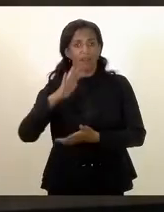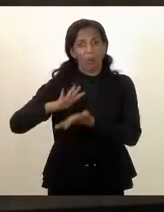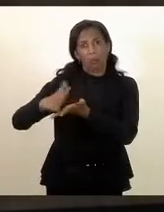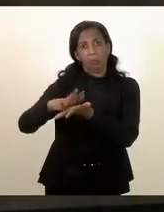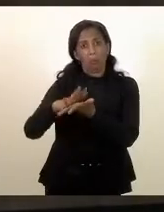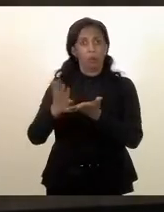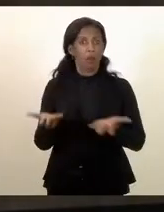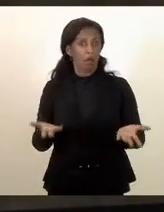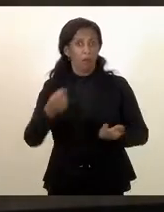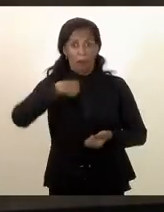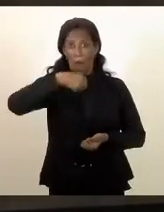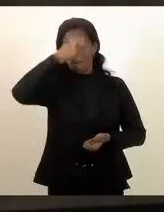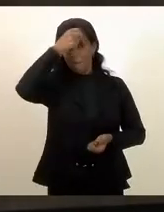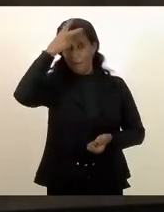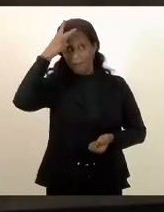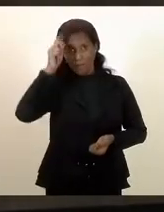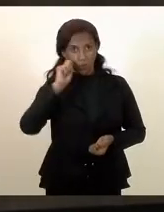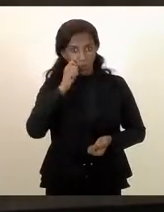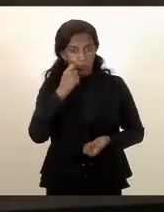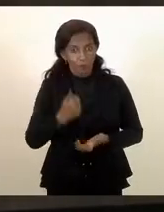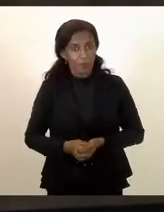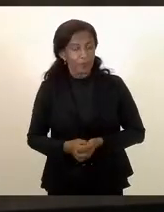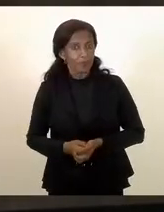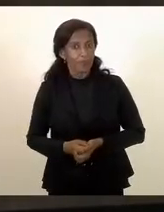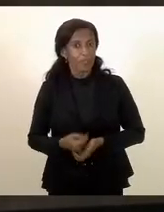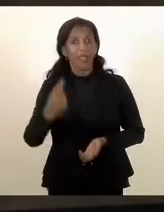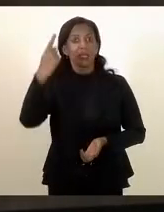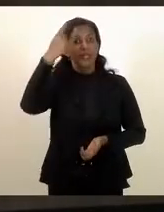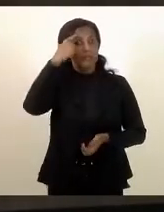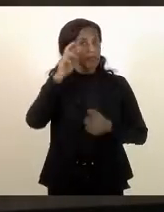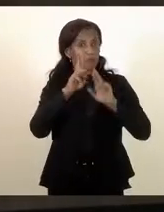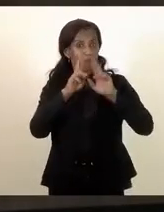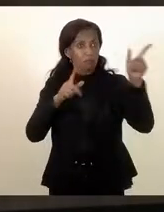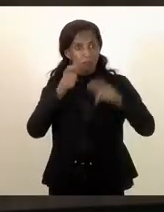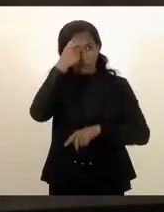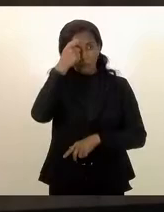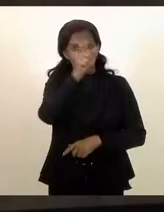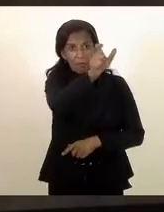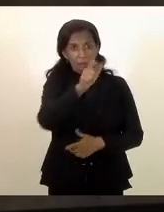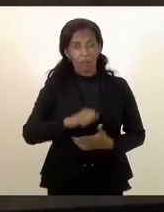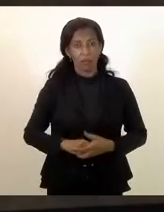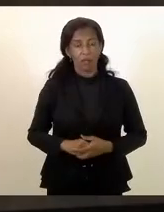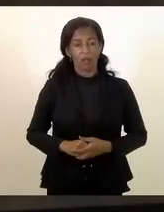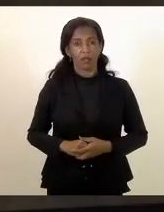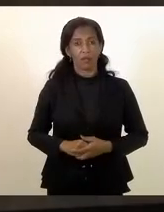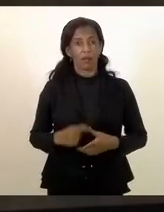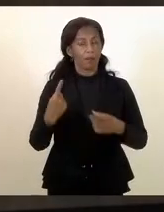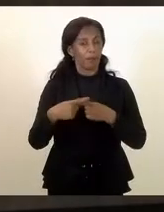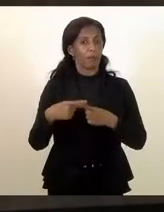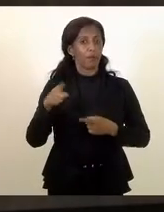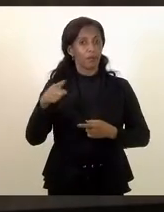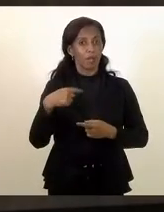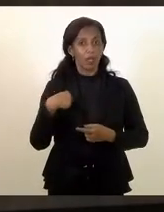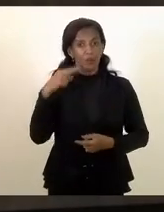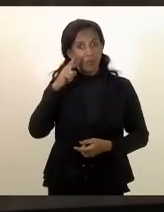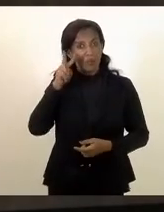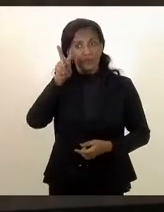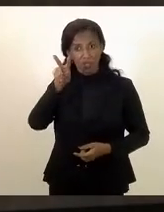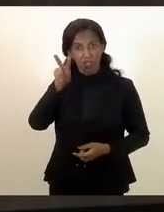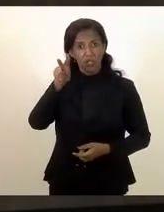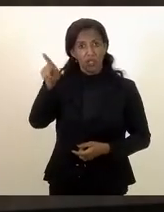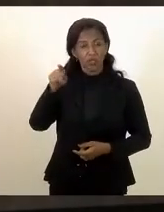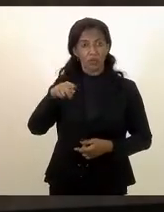por exemplo o prefeito Eduardo Paes ele pensa muito diferente do senhor porque ele foi visto inclusive